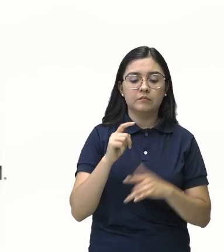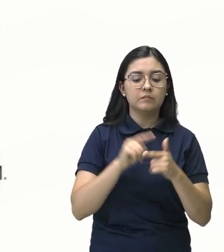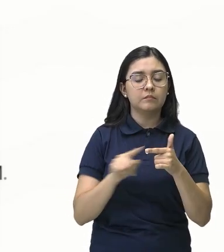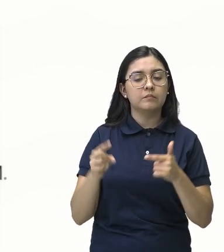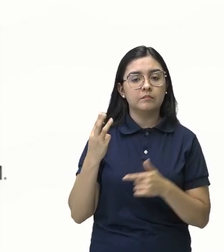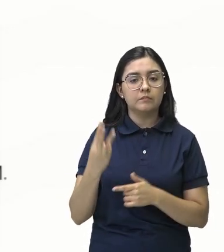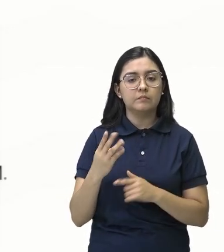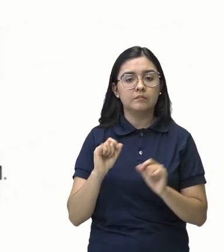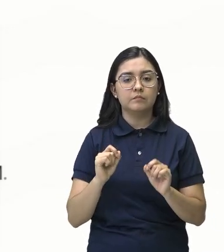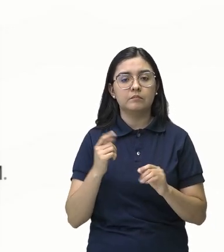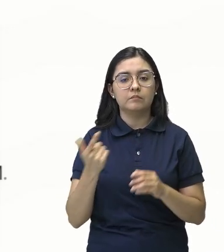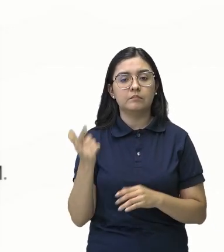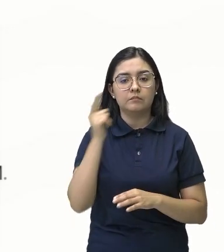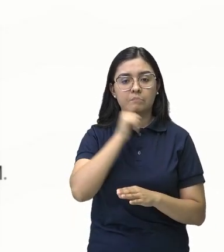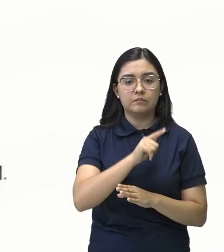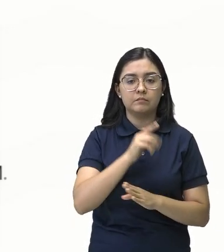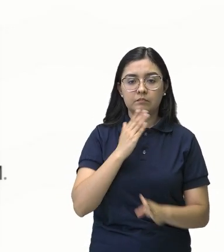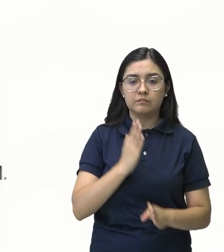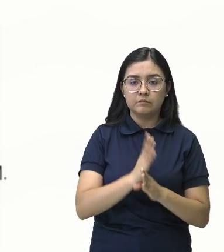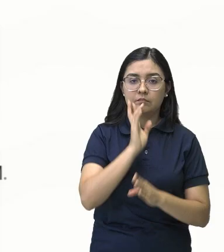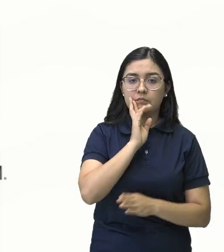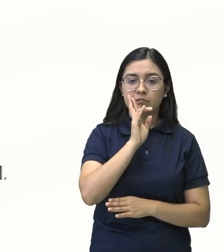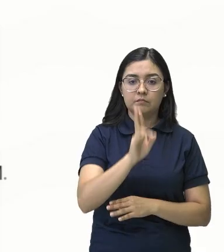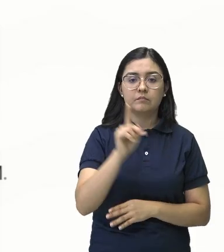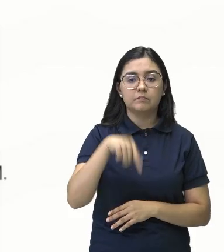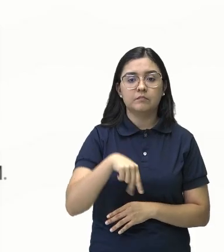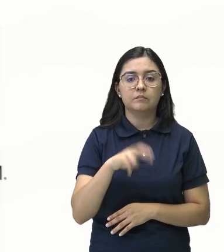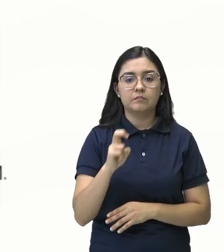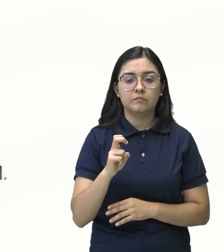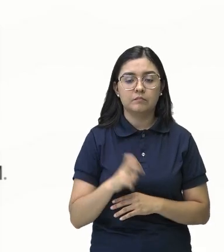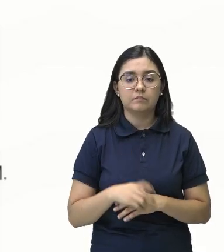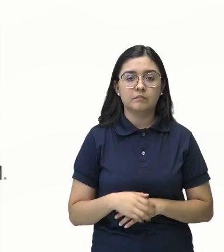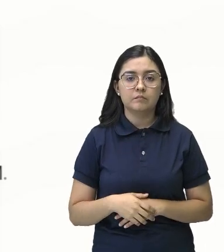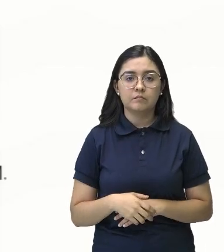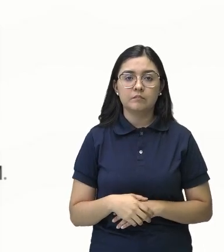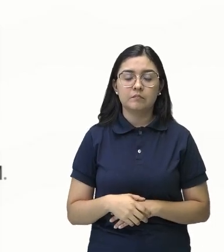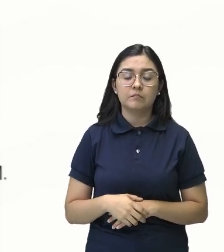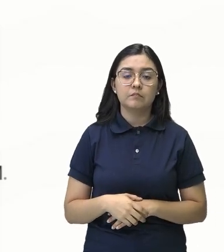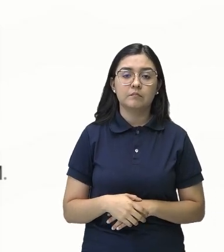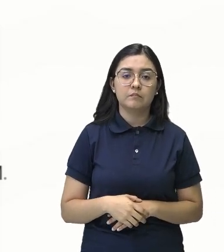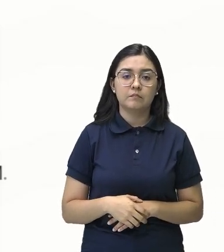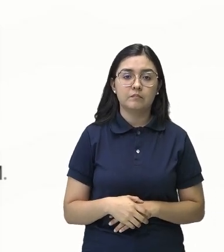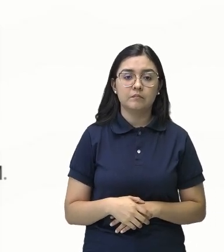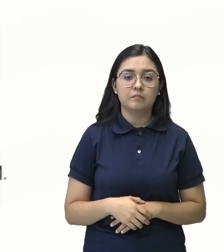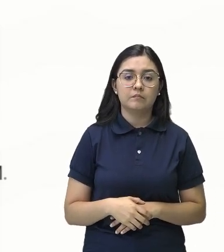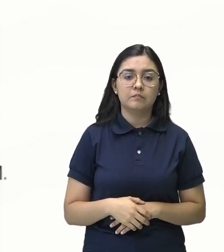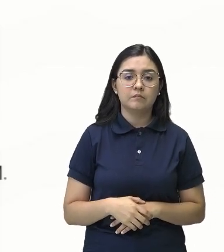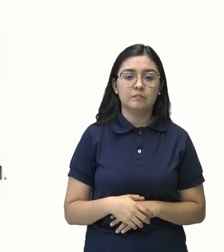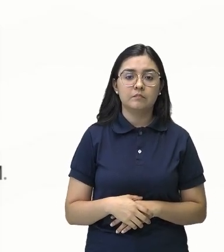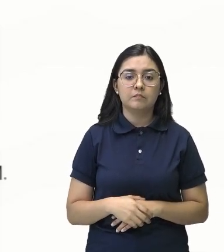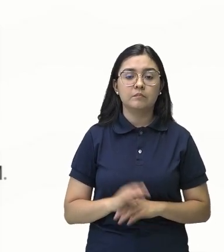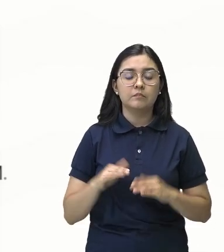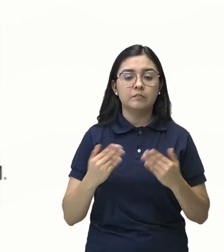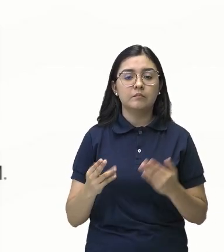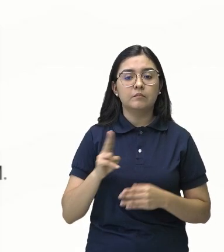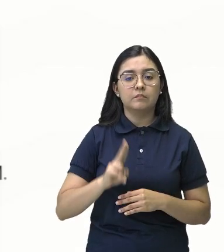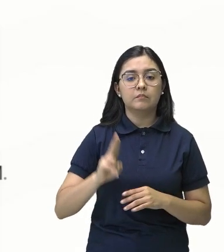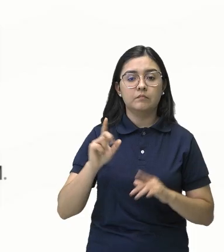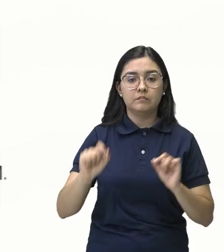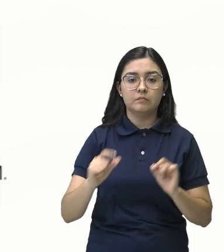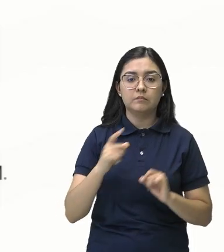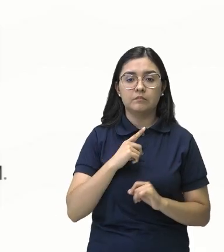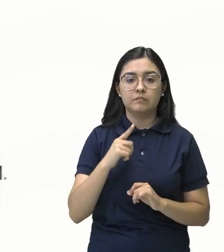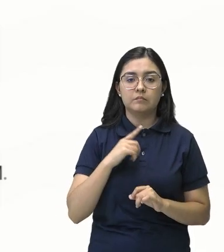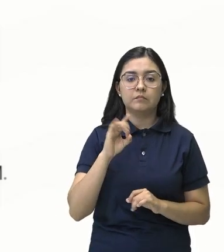aí eu vou chegar no meu resultado, que é 5. Tá? Então, o que eu aplico do meu lado,